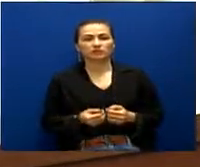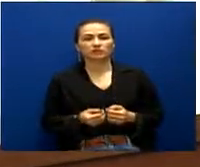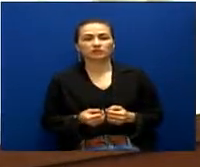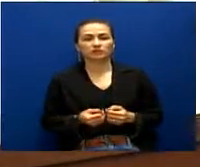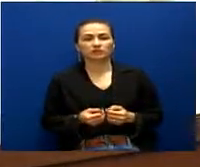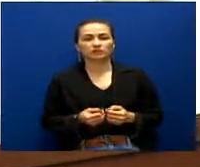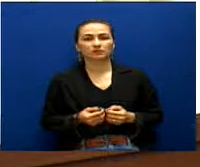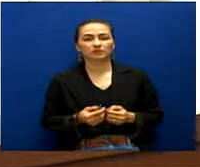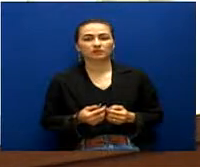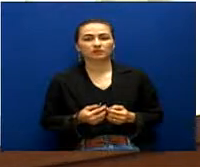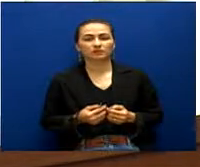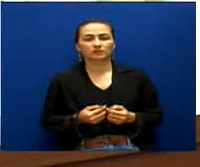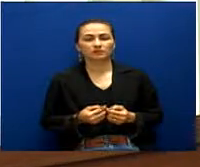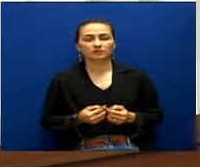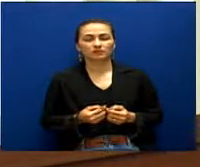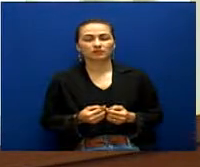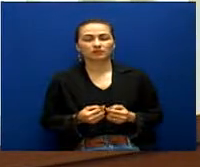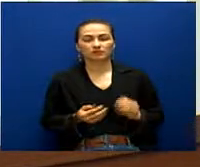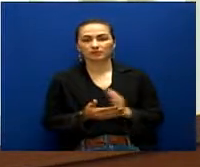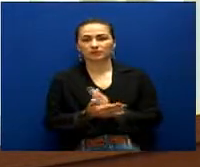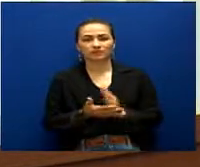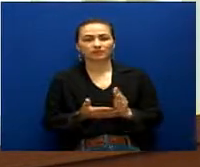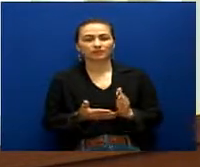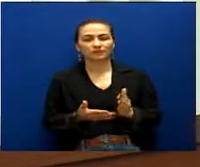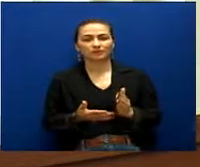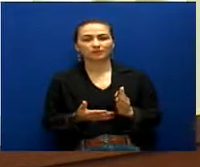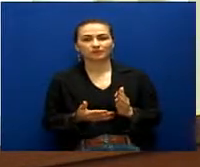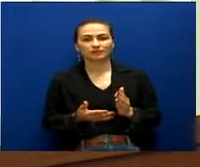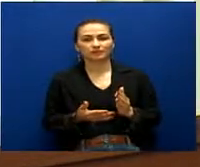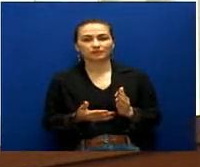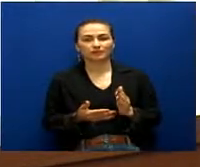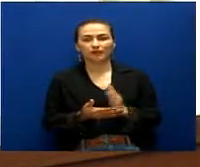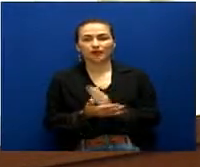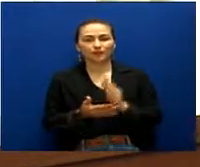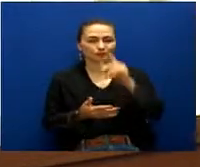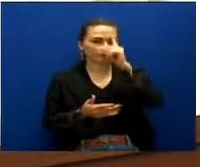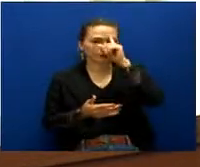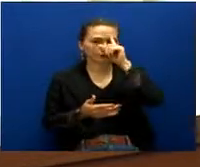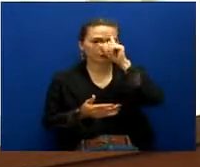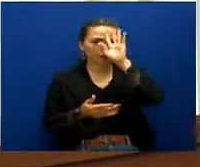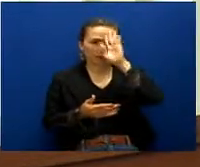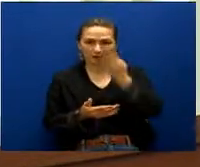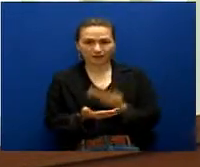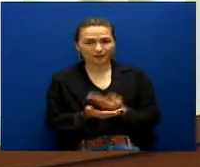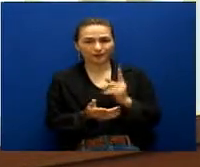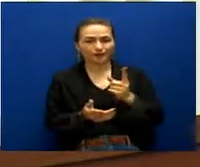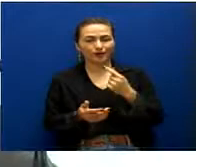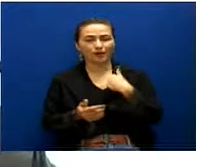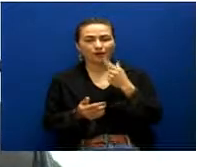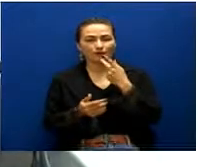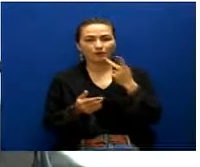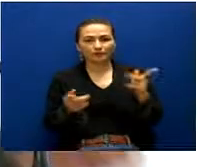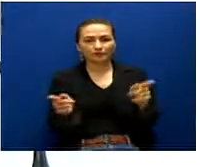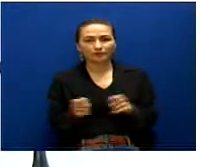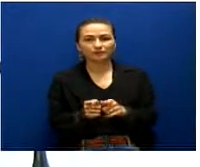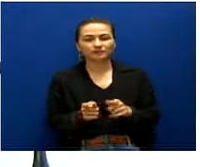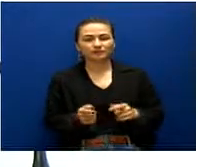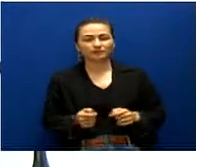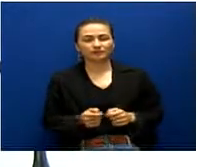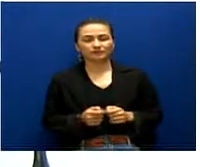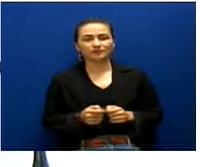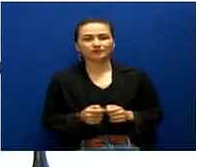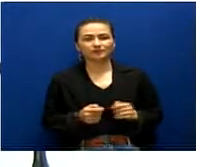Embora pouca gente acredita, né? Que eu vou falar rapidinho. Oi, Fernando. Serão discutidas as emendas. Houve um agora?